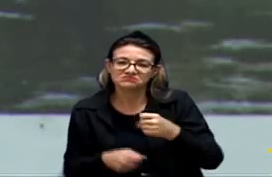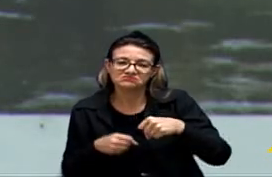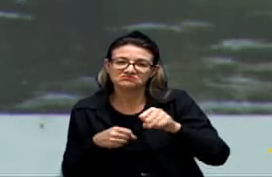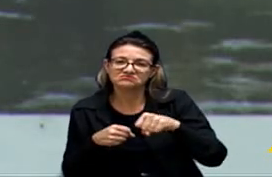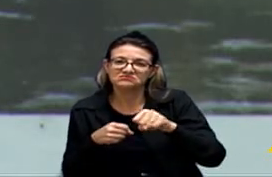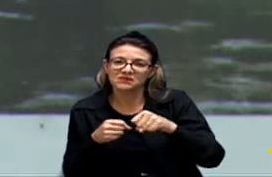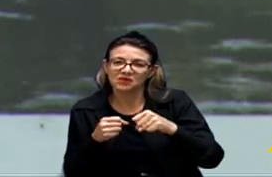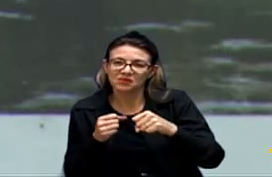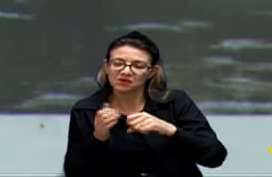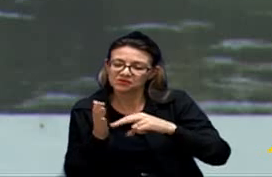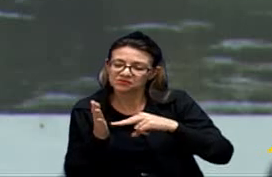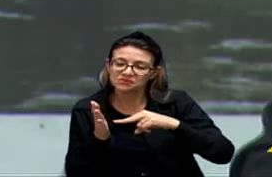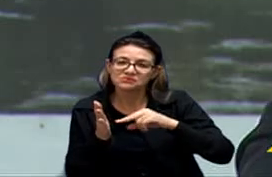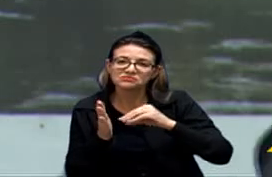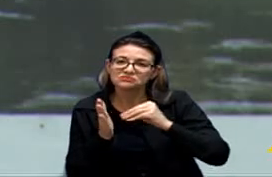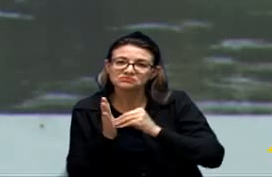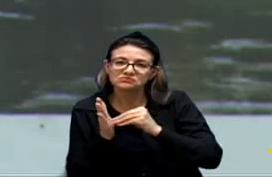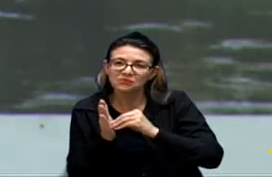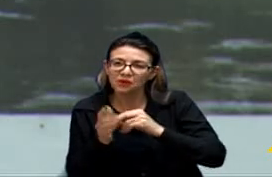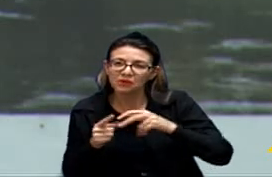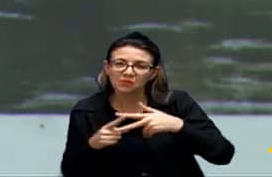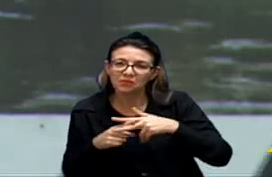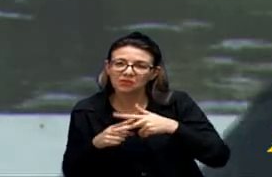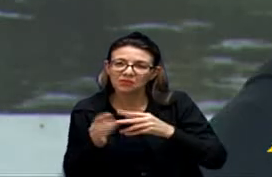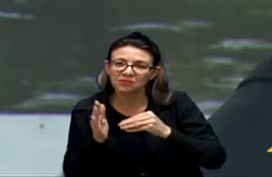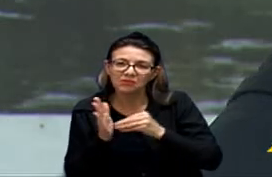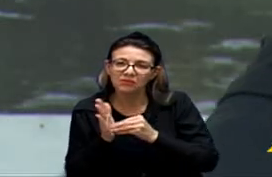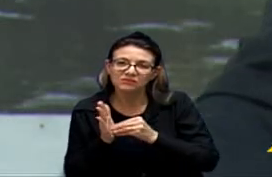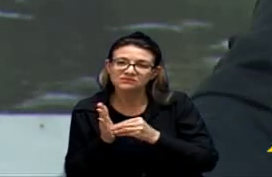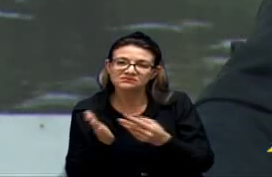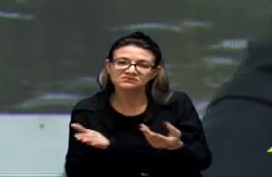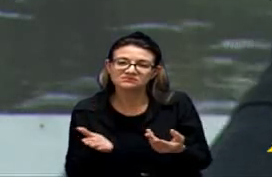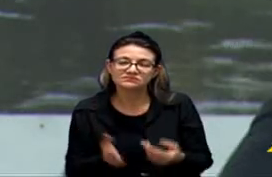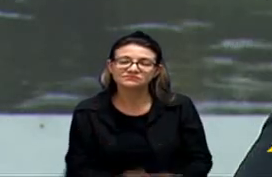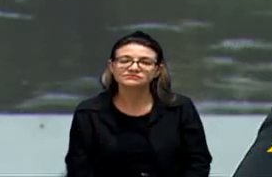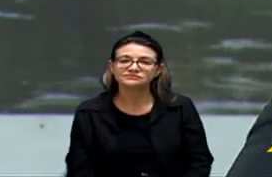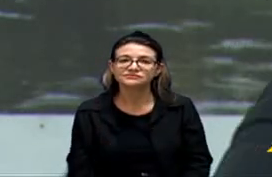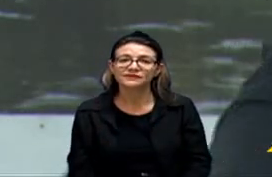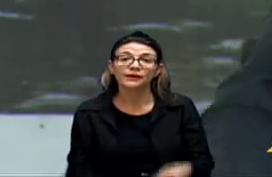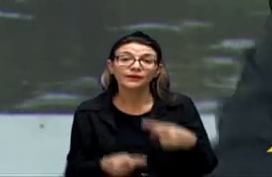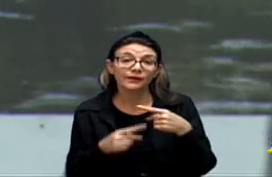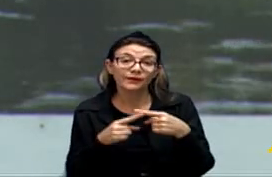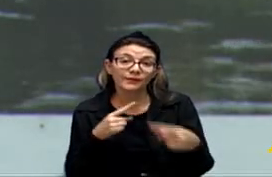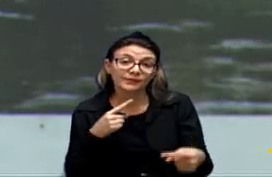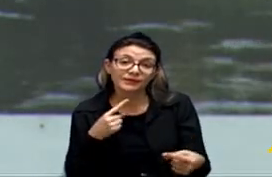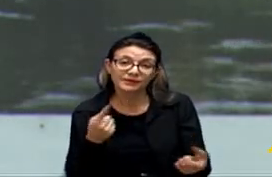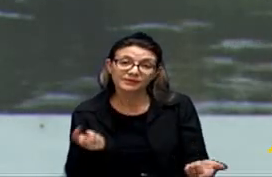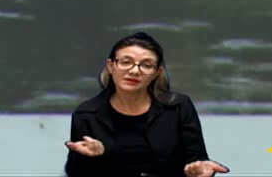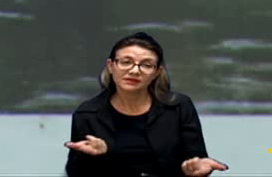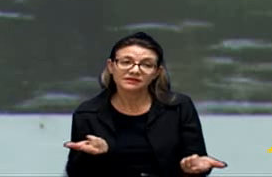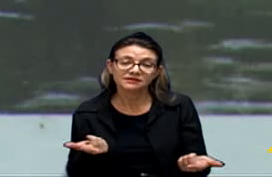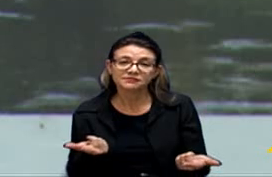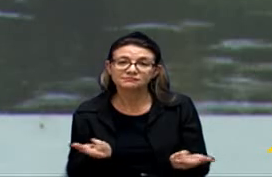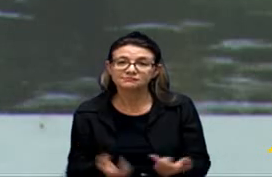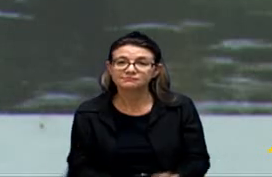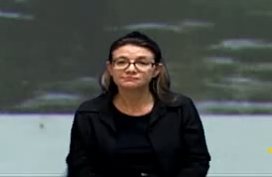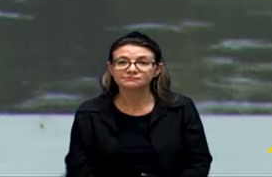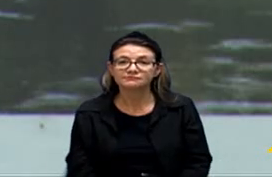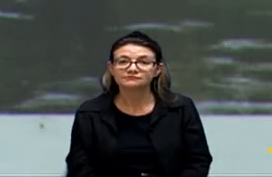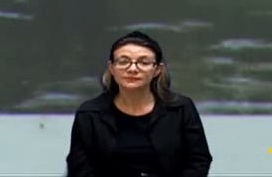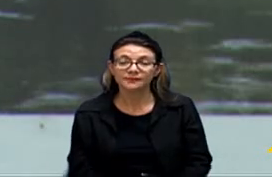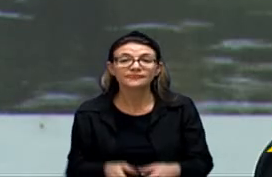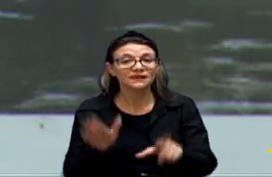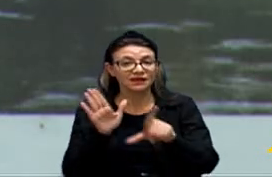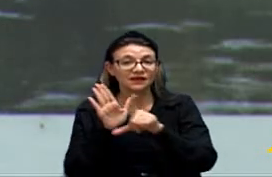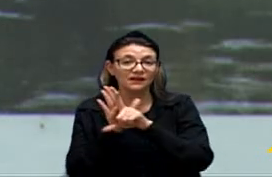que Muitos são eles próprios que instalam né então assim Proibir a instalação e a Lei na verdade no papel nós vamos aprovar